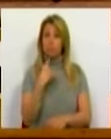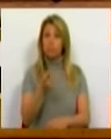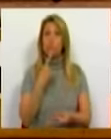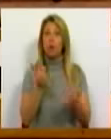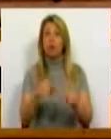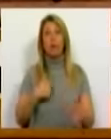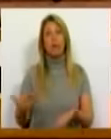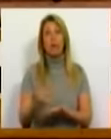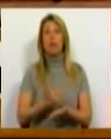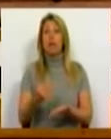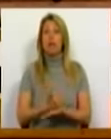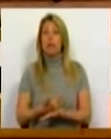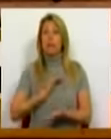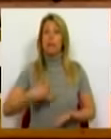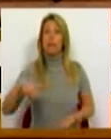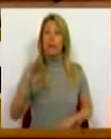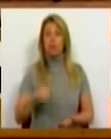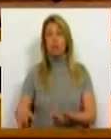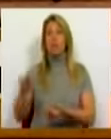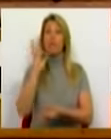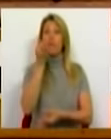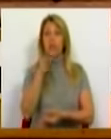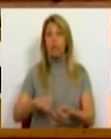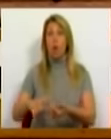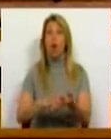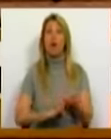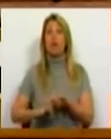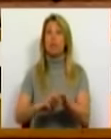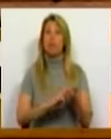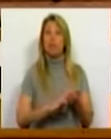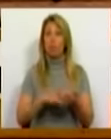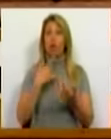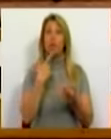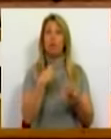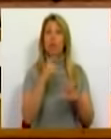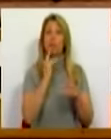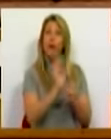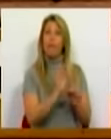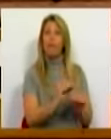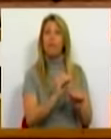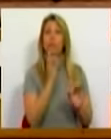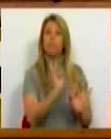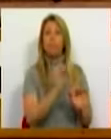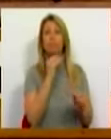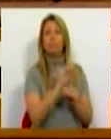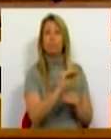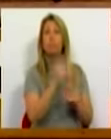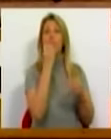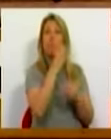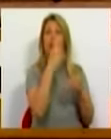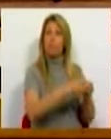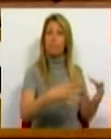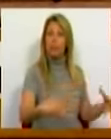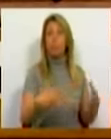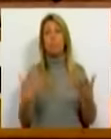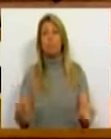da Federação de Associações de Suinicultores. Convém ainda recordar que a produção nacional só consegue